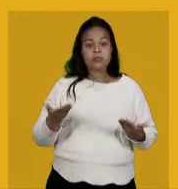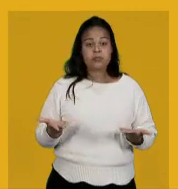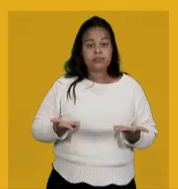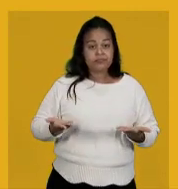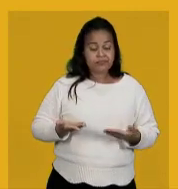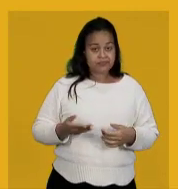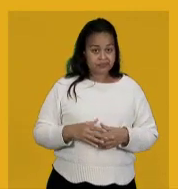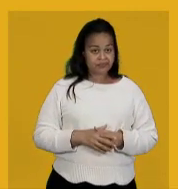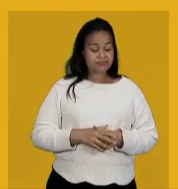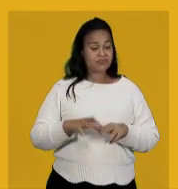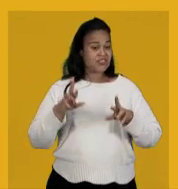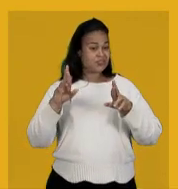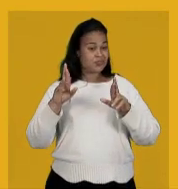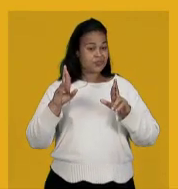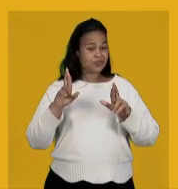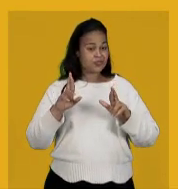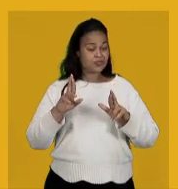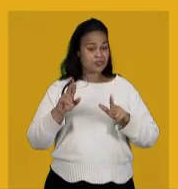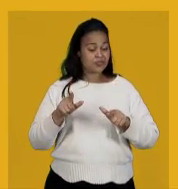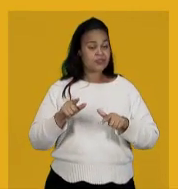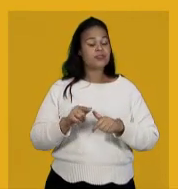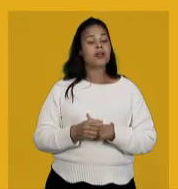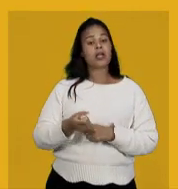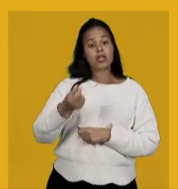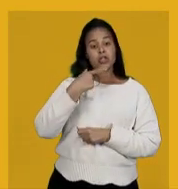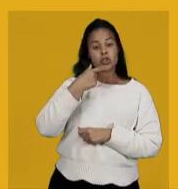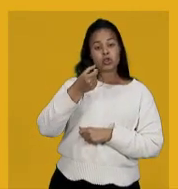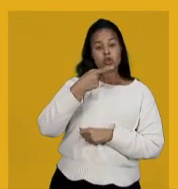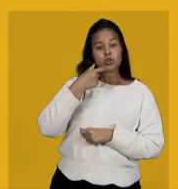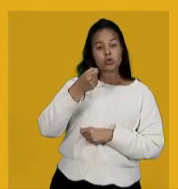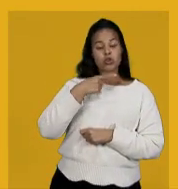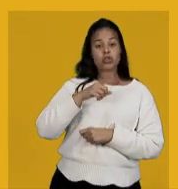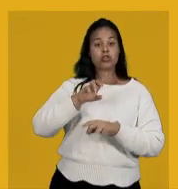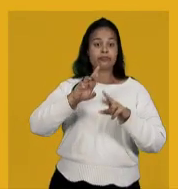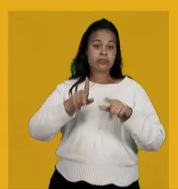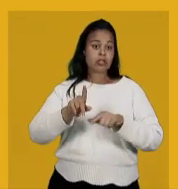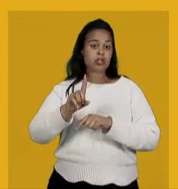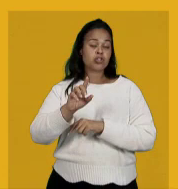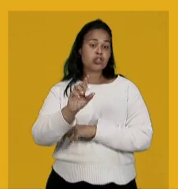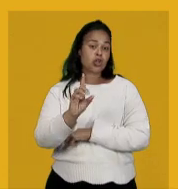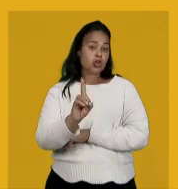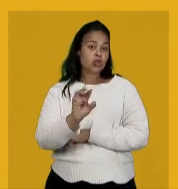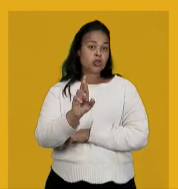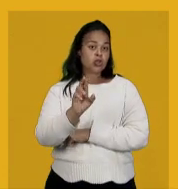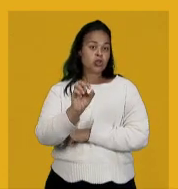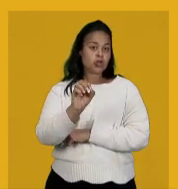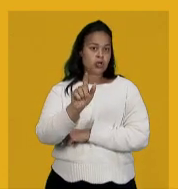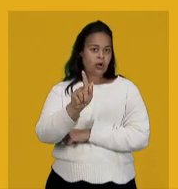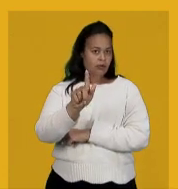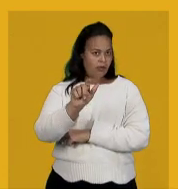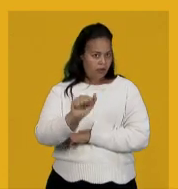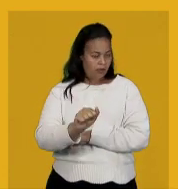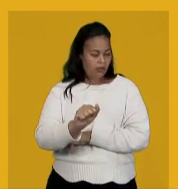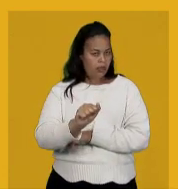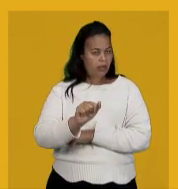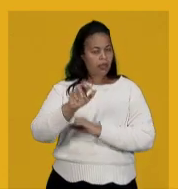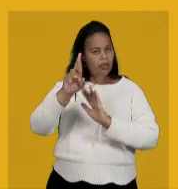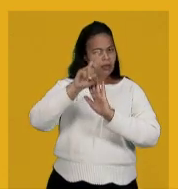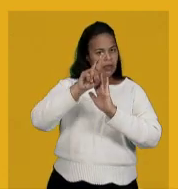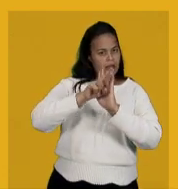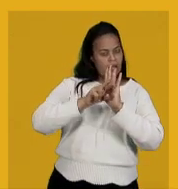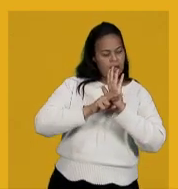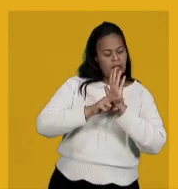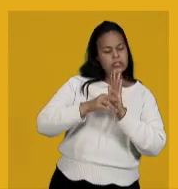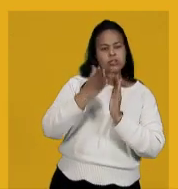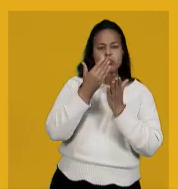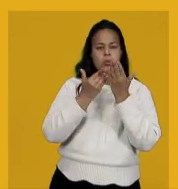hoje? Diferença entre fármaco, medicamento e droga, padrão de utilização dos medicamentos, que os alimentos são fontes